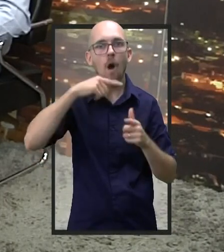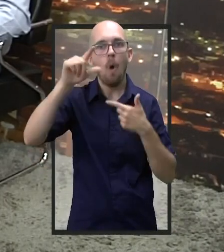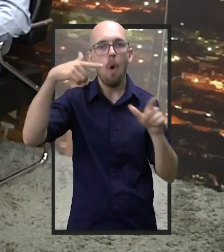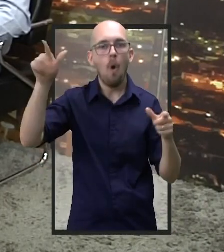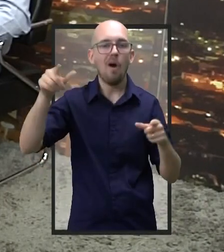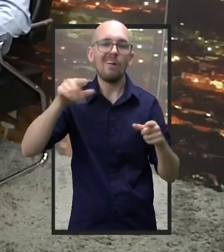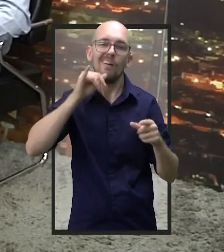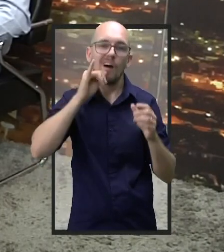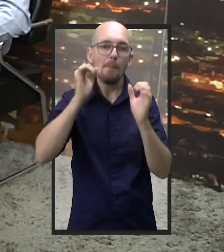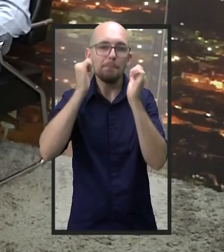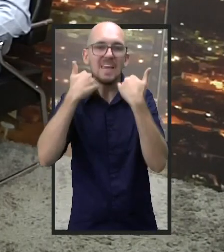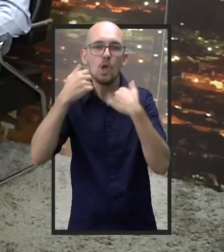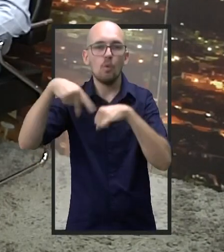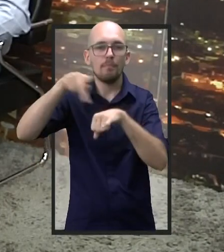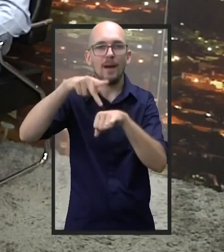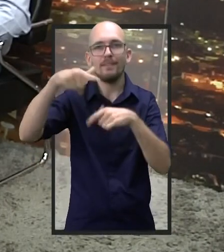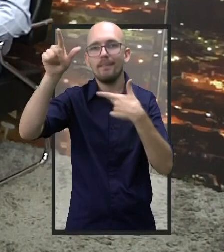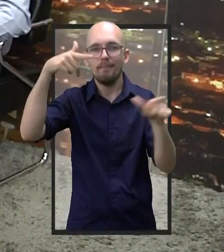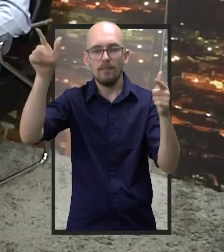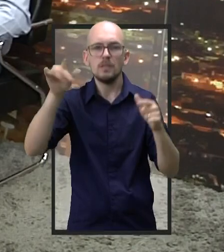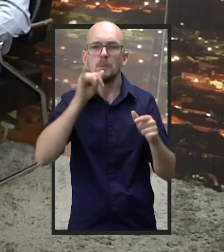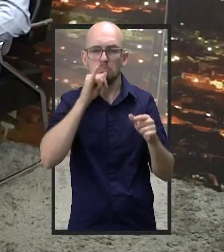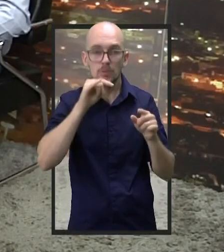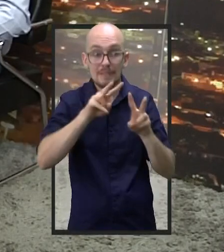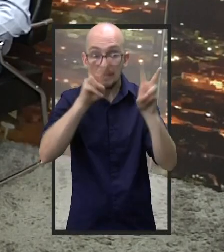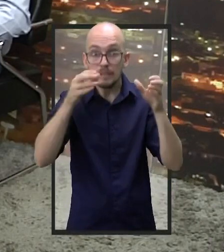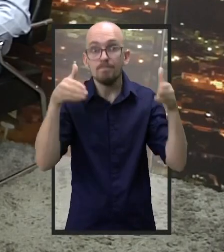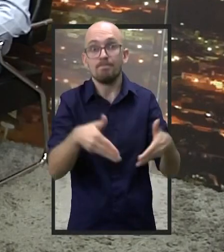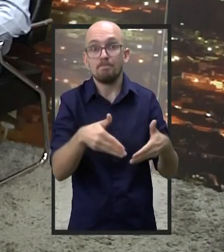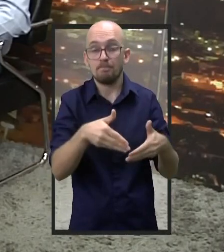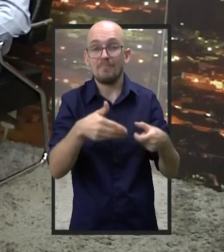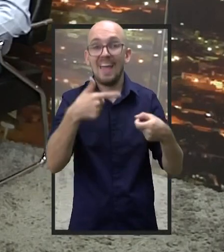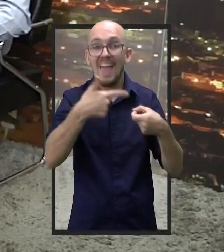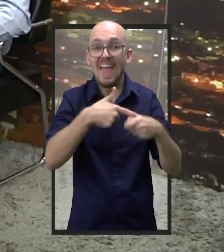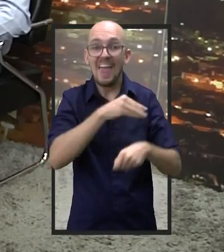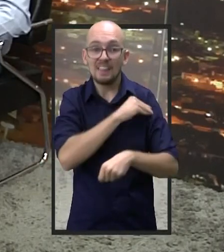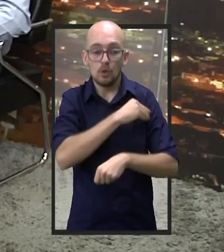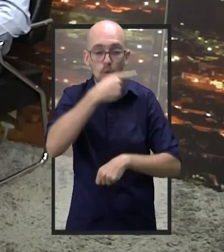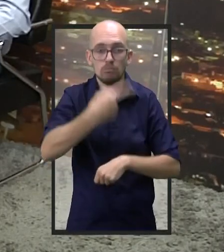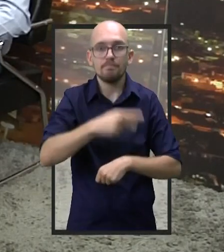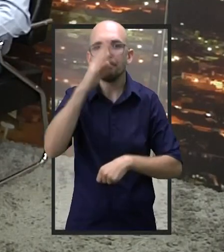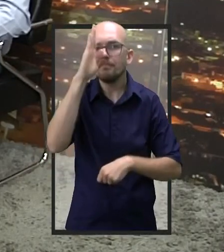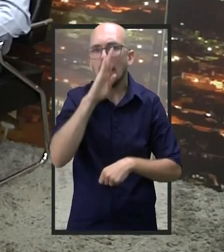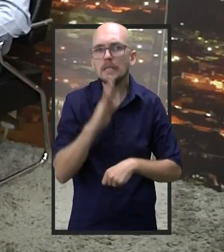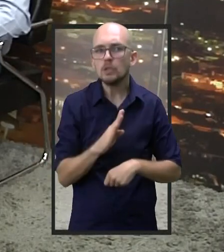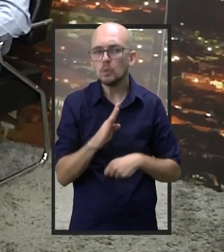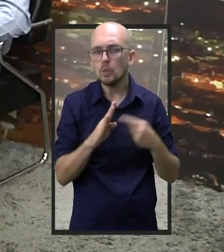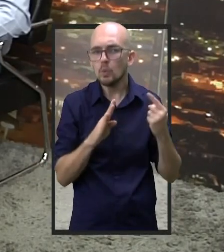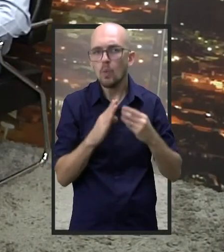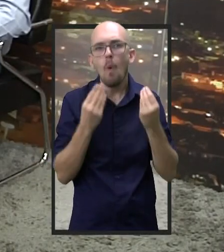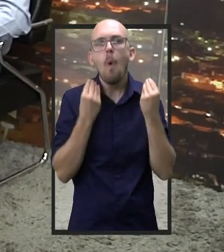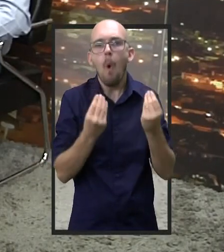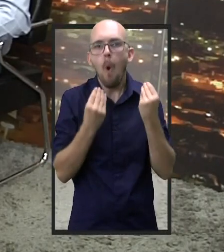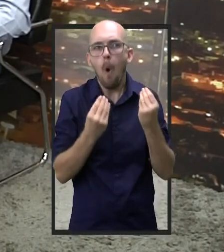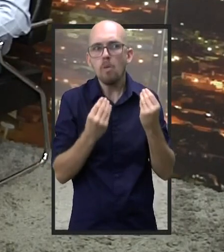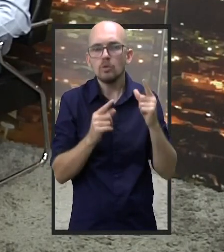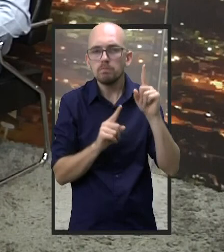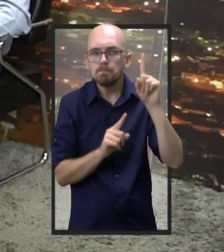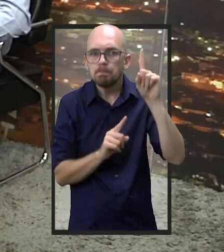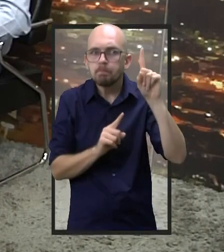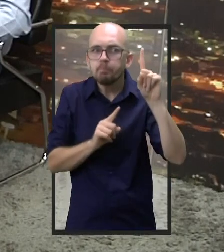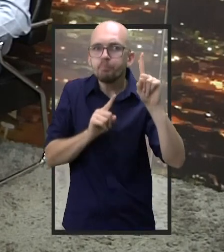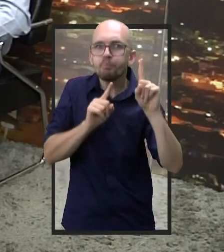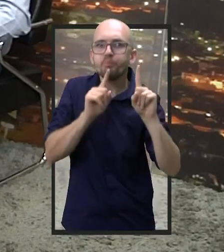milho em outros países, a questão do etanol brasileiro, quanto a competitividade dele, a viabilidade